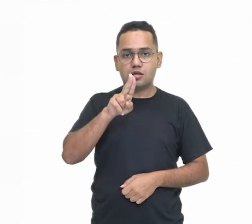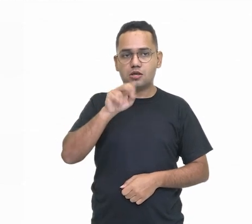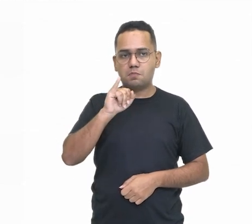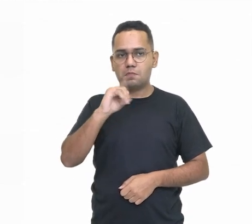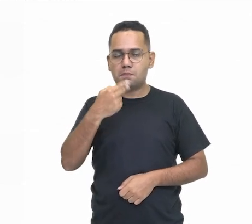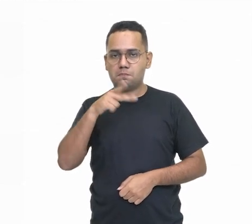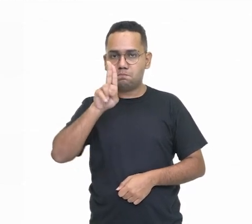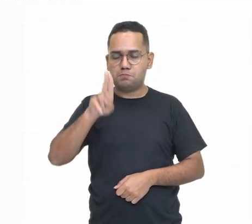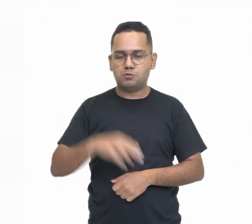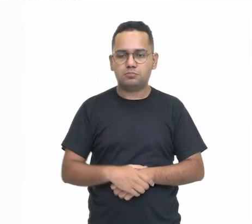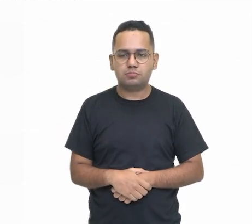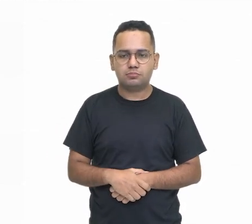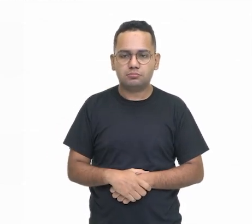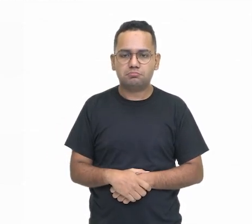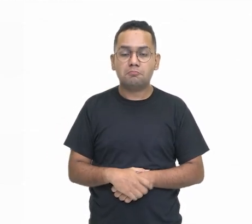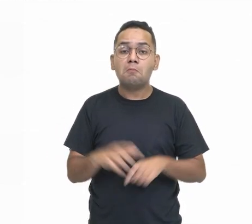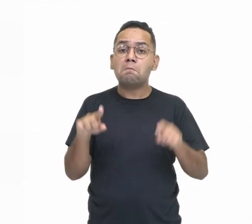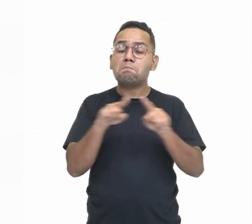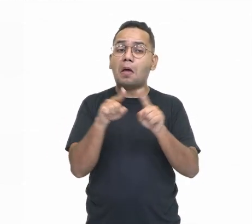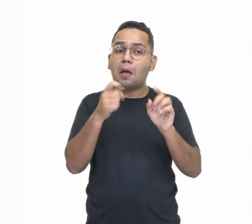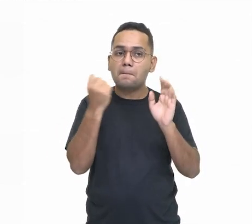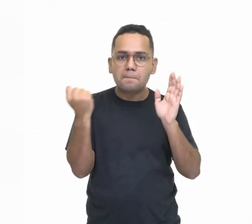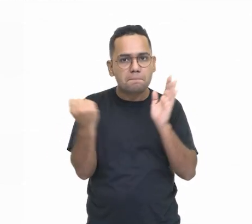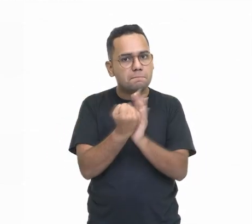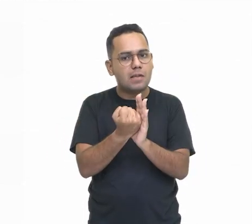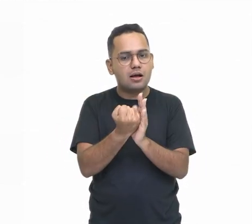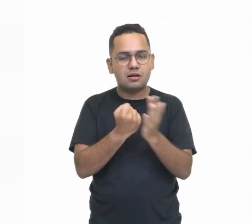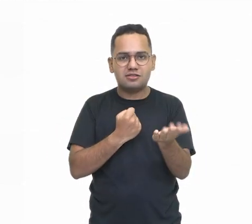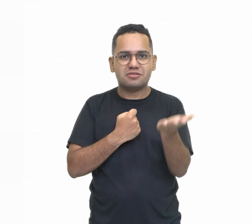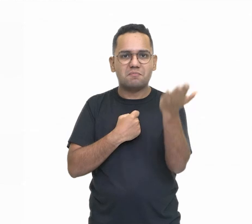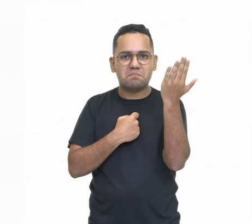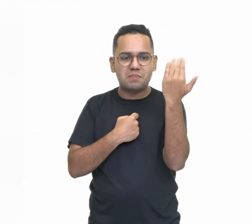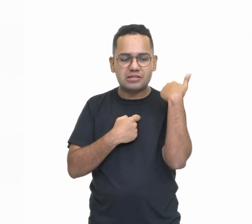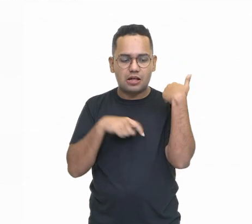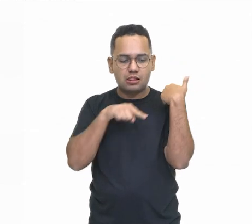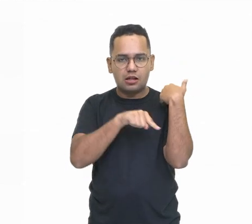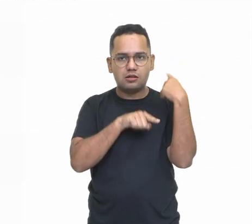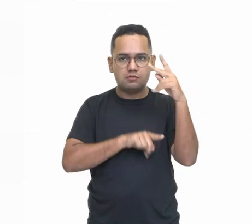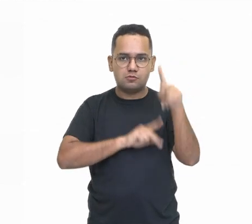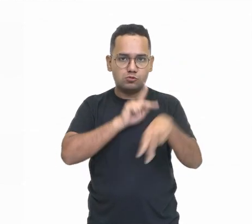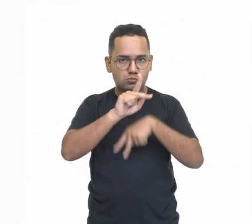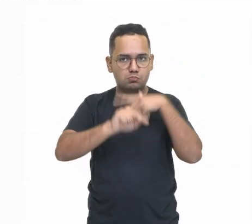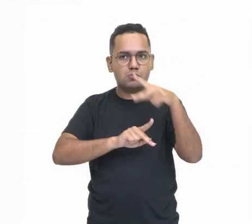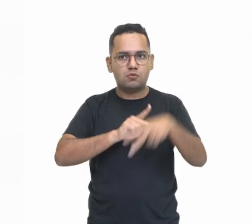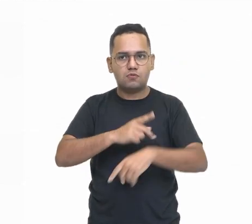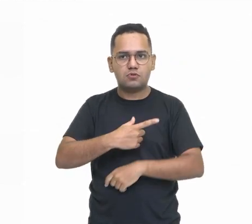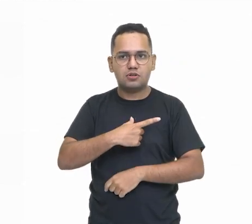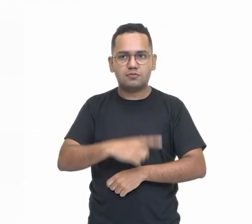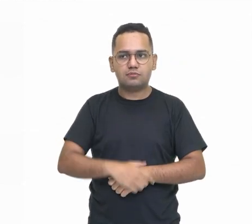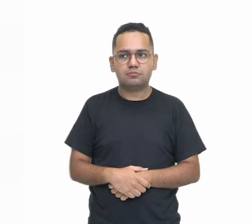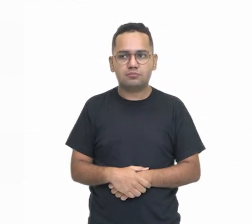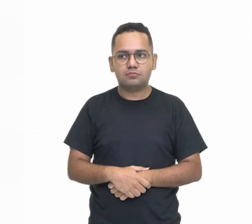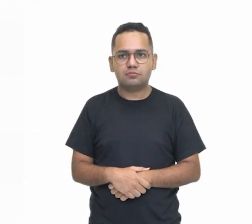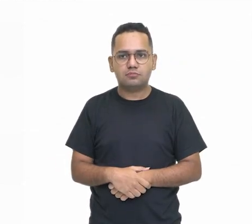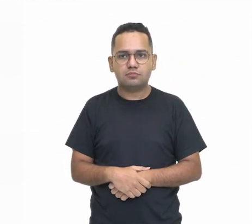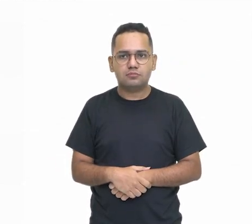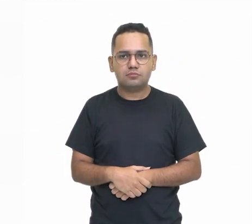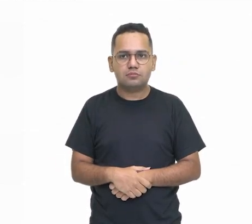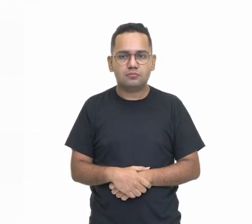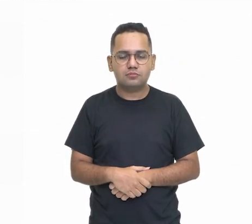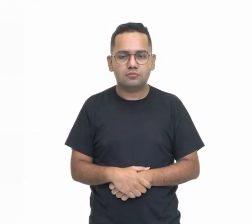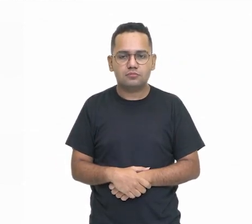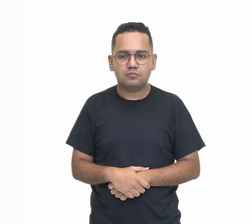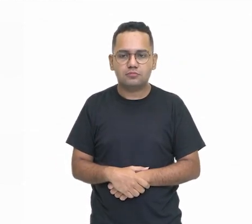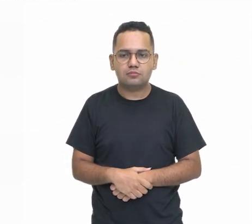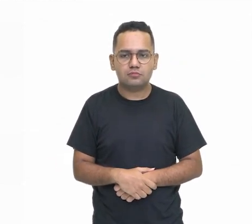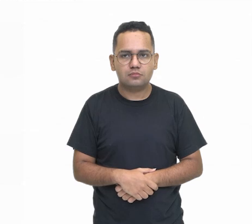como um legado diante, né, do desenvolvimento e diante já da